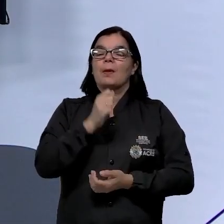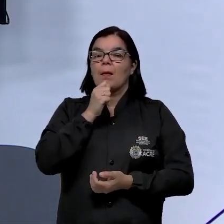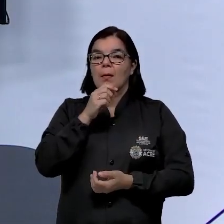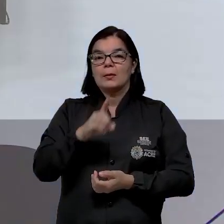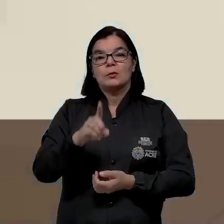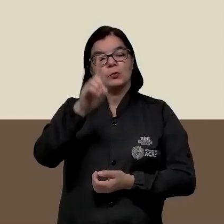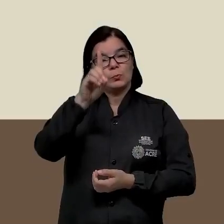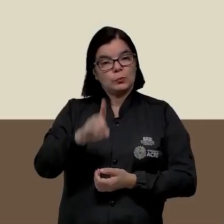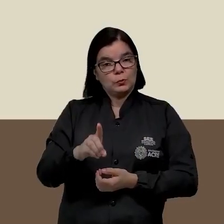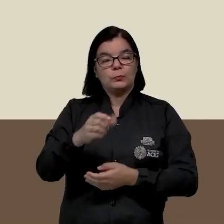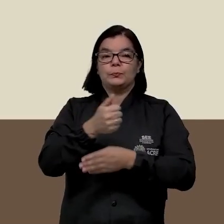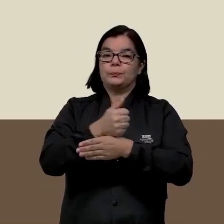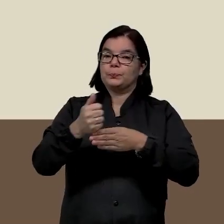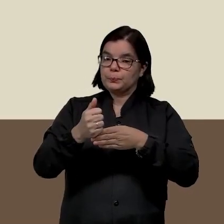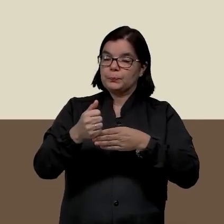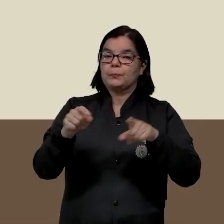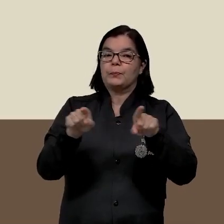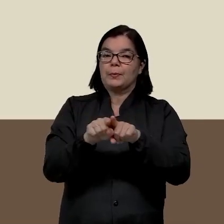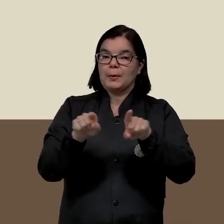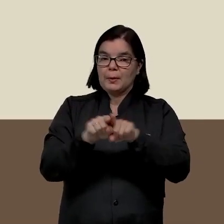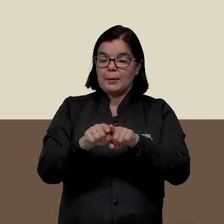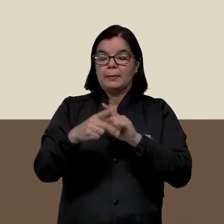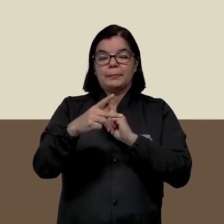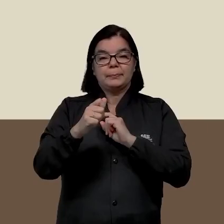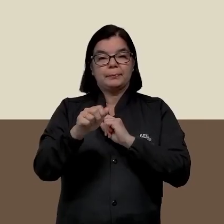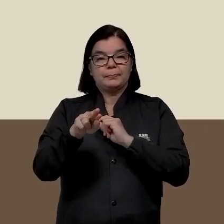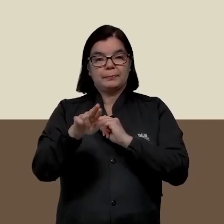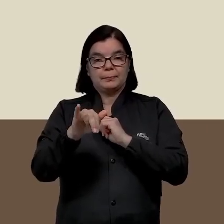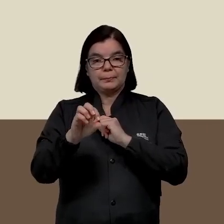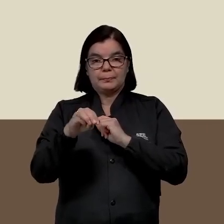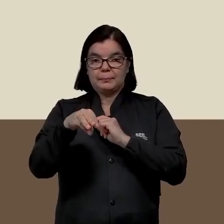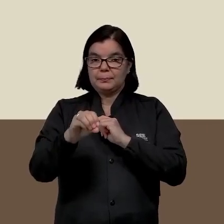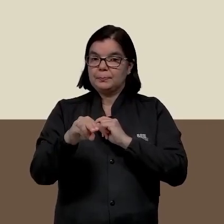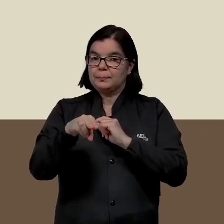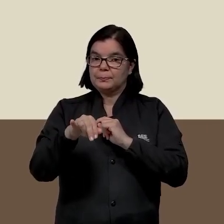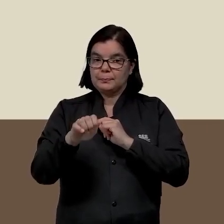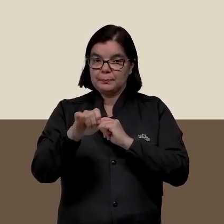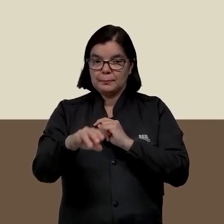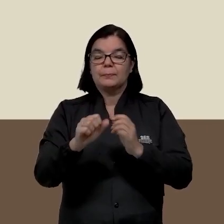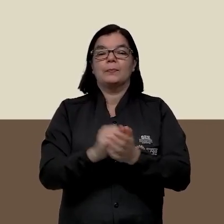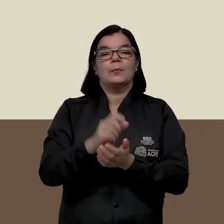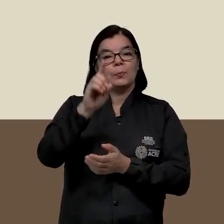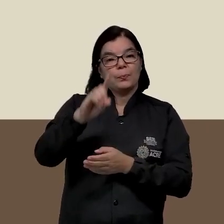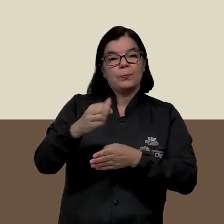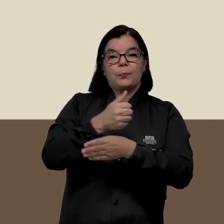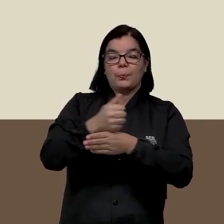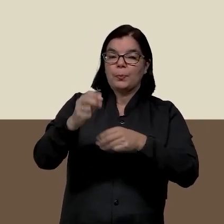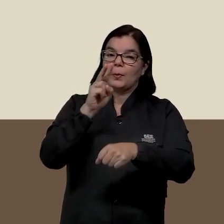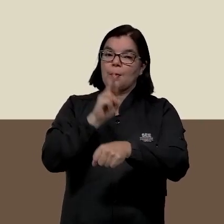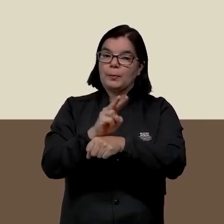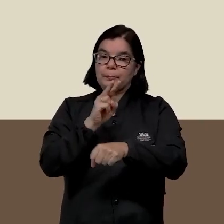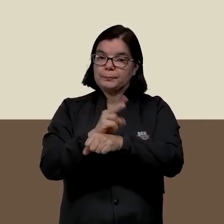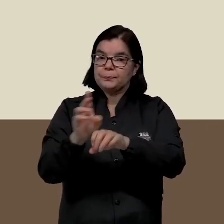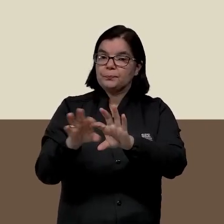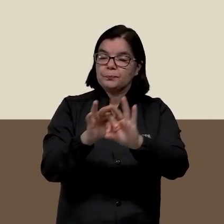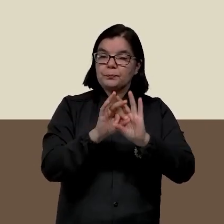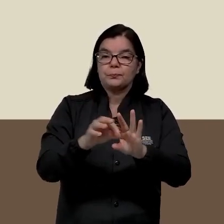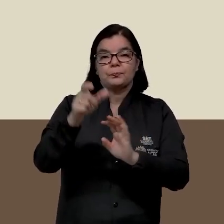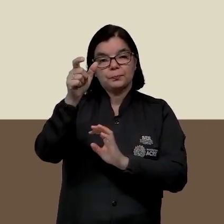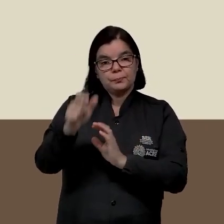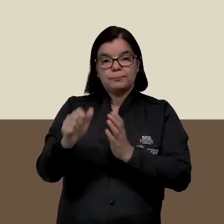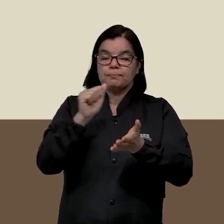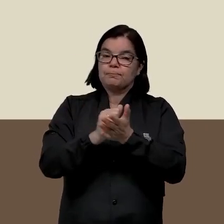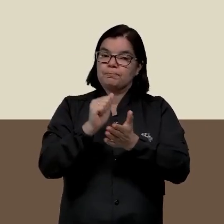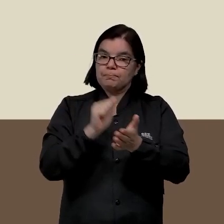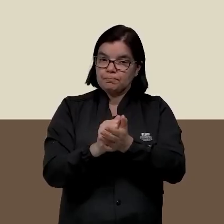direitos morais e patrimoniais, vamos lá na nossa tela, diz o seguinte: os direitos morais protegem a ligação do autor com a